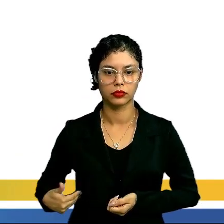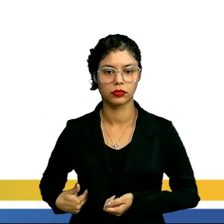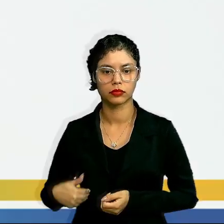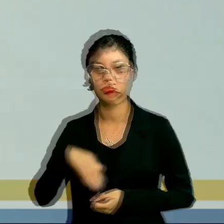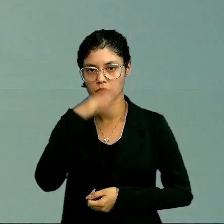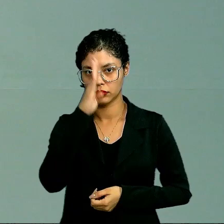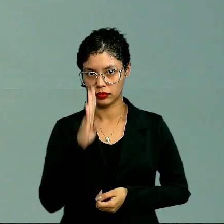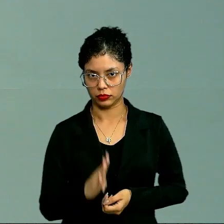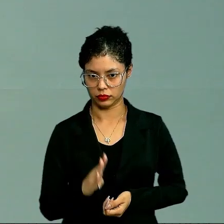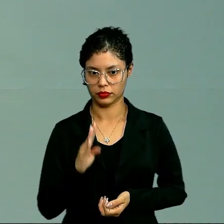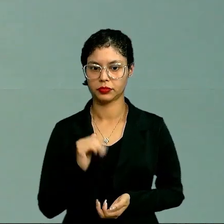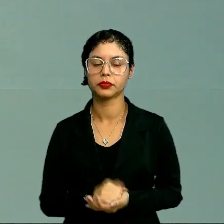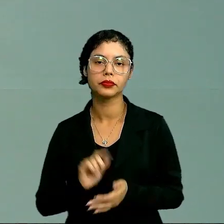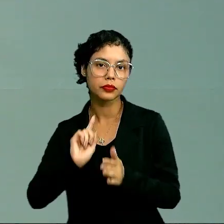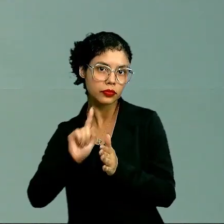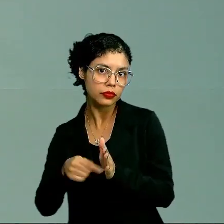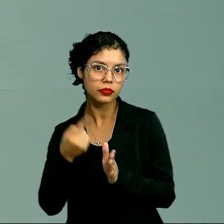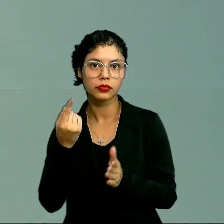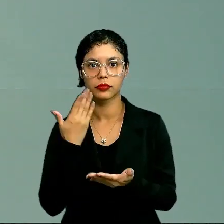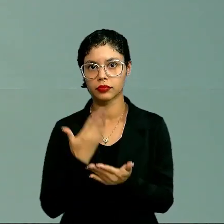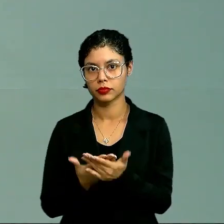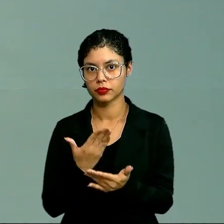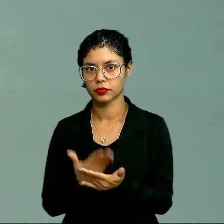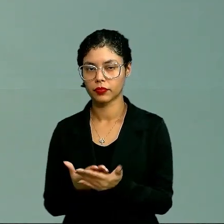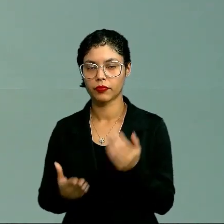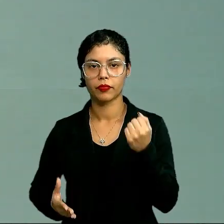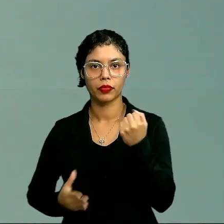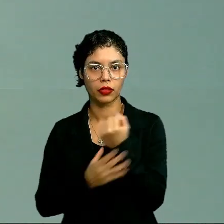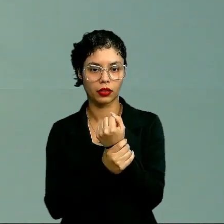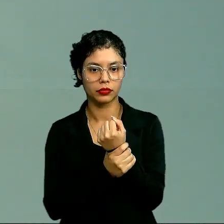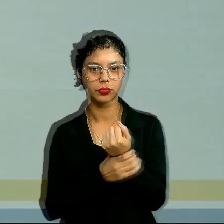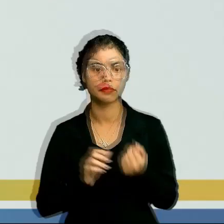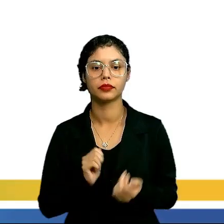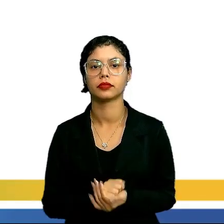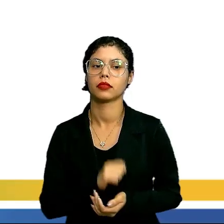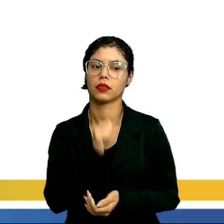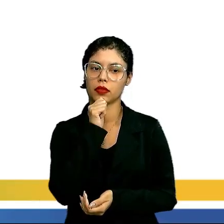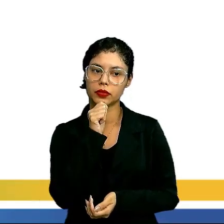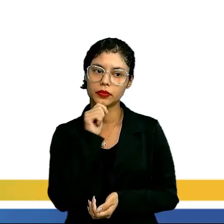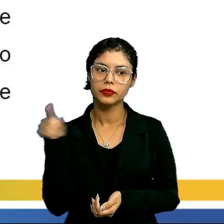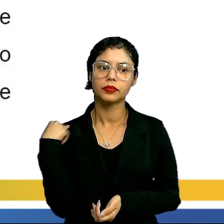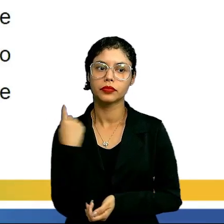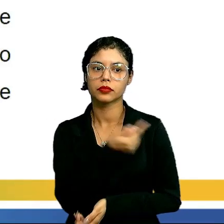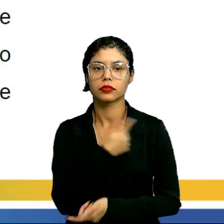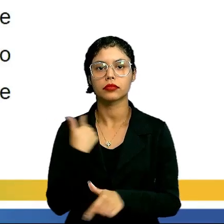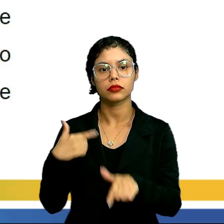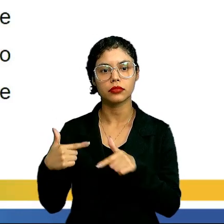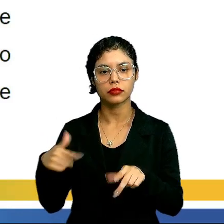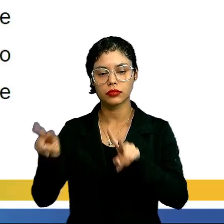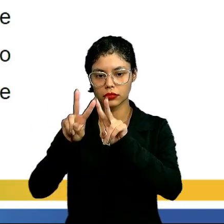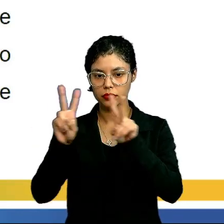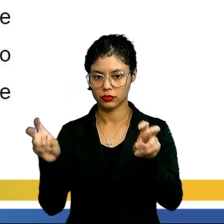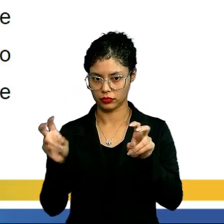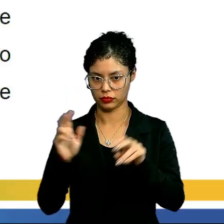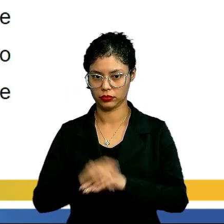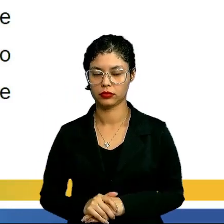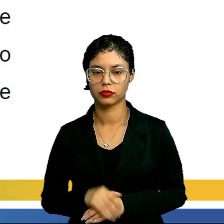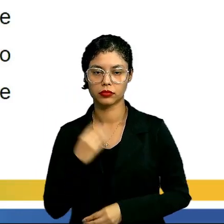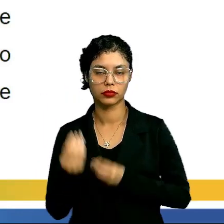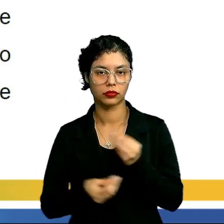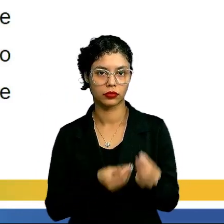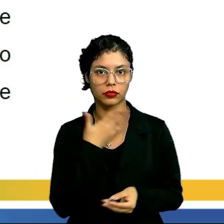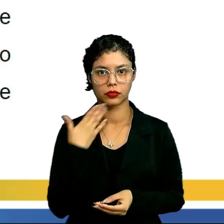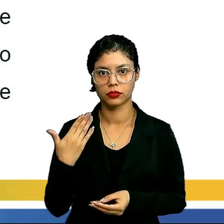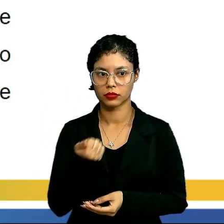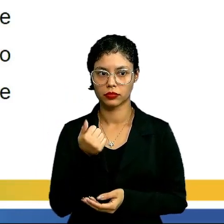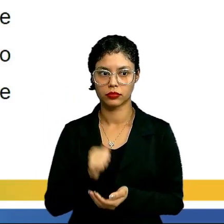Brasil. E aí, na nossa primeira aula sobre segurança, nós iremos trabalhar a temática como